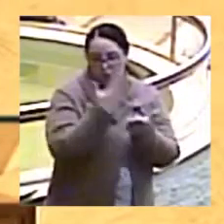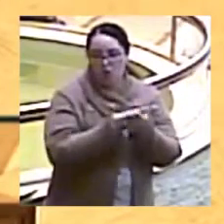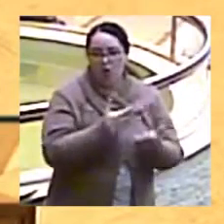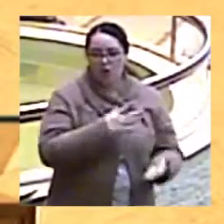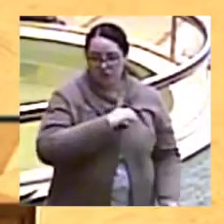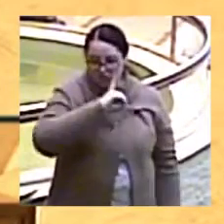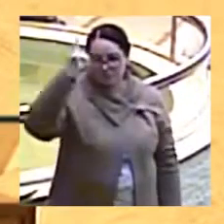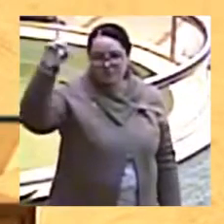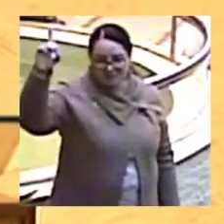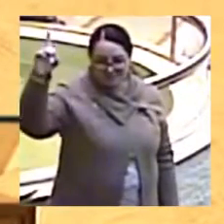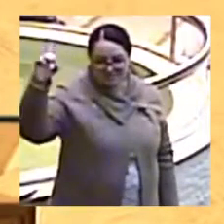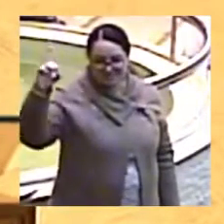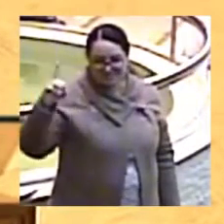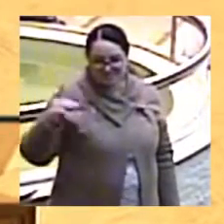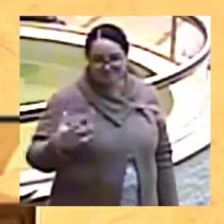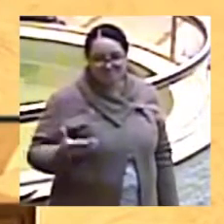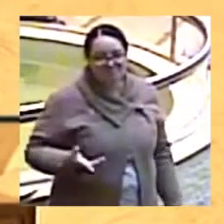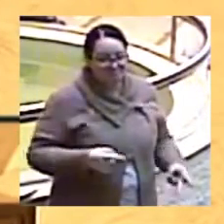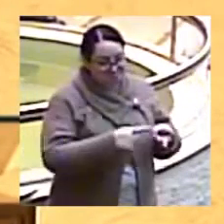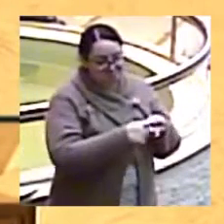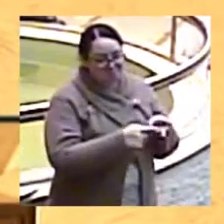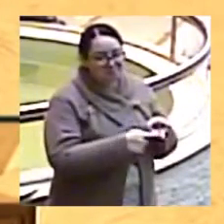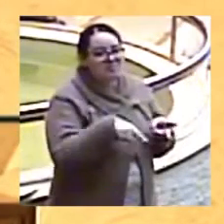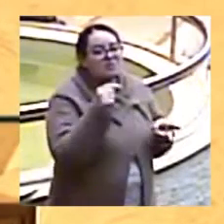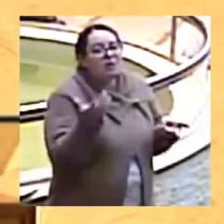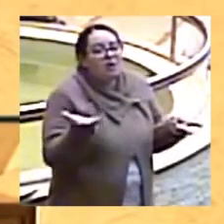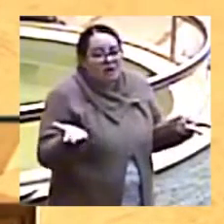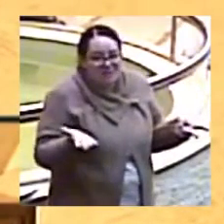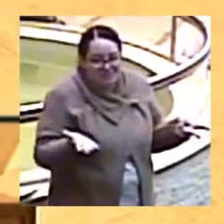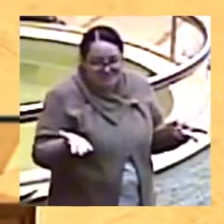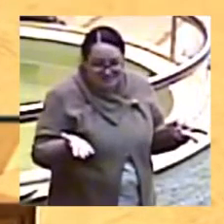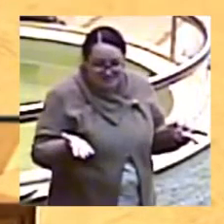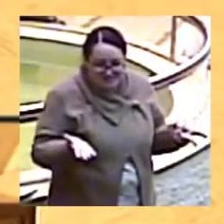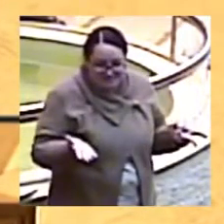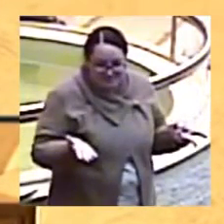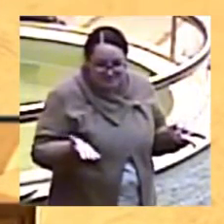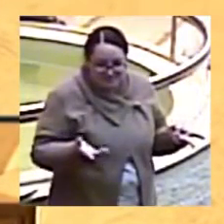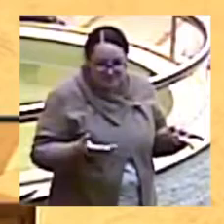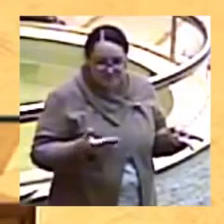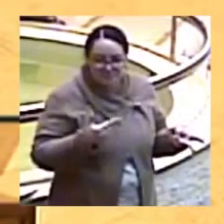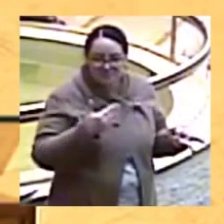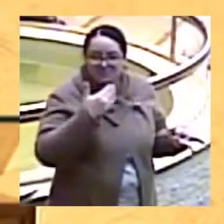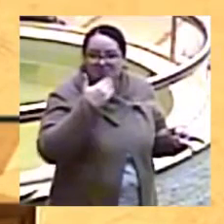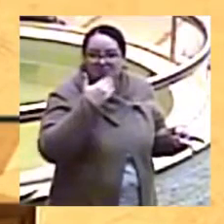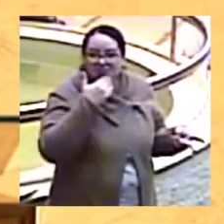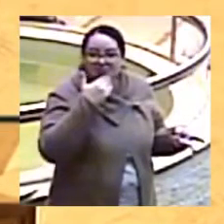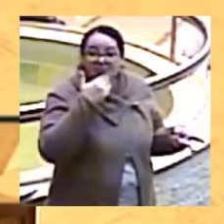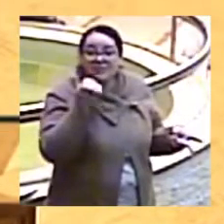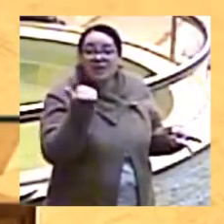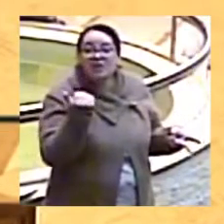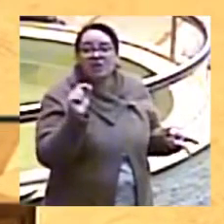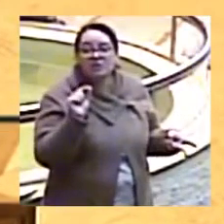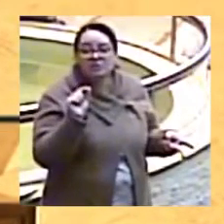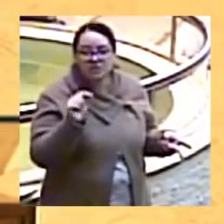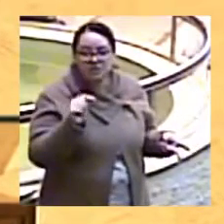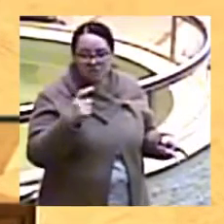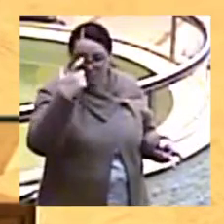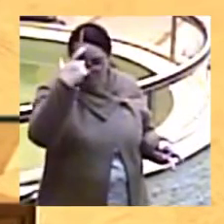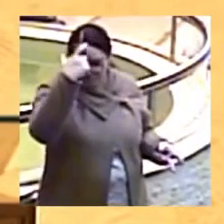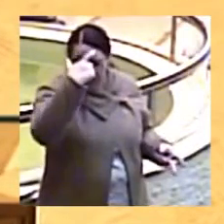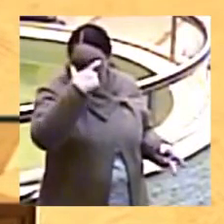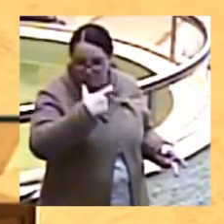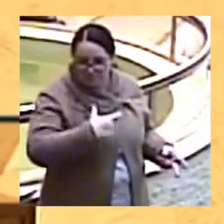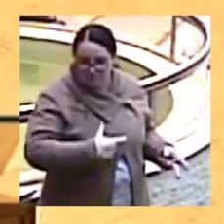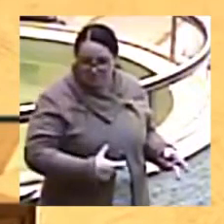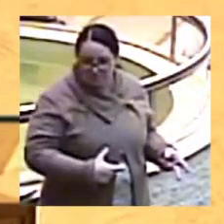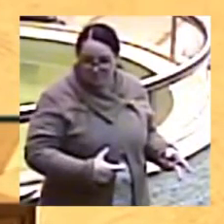narrativa, de sabedoria, Davi, ele apresenta, que a melhor, a melhor situação, para o ser humano, a melhor coisa, para o